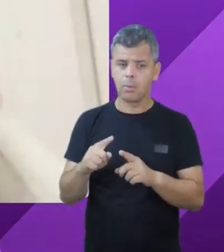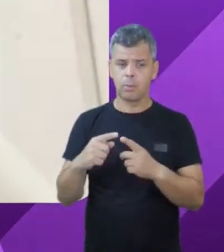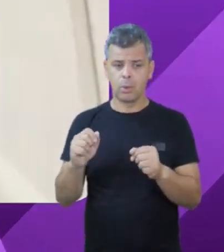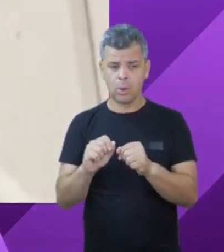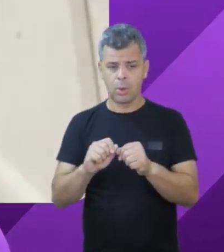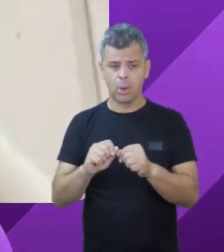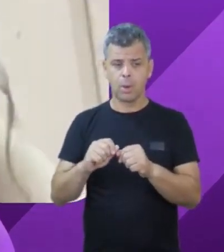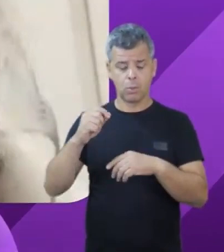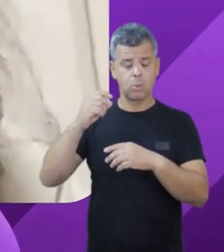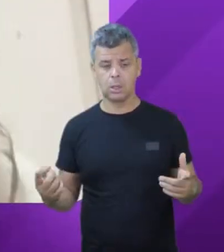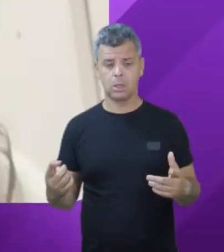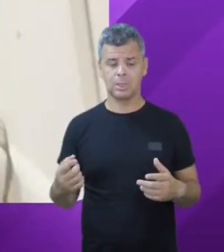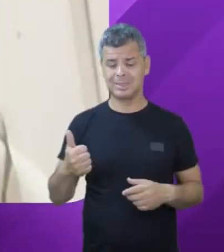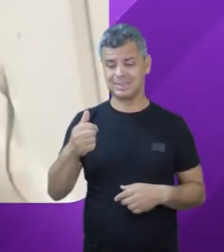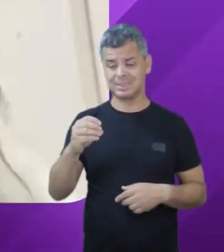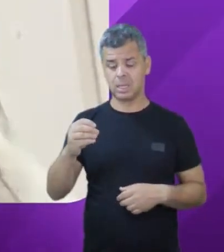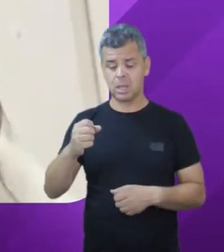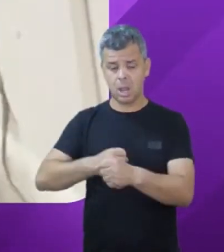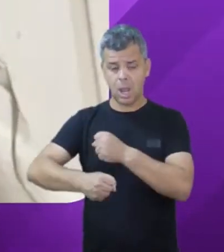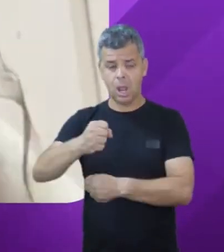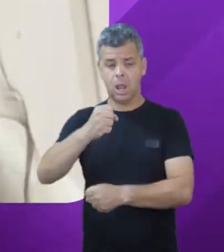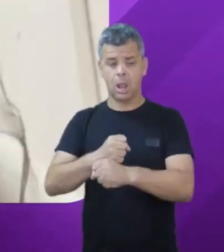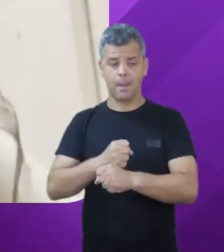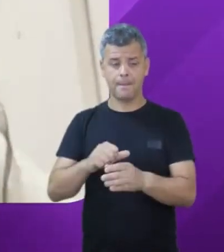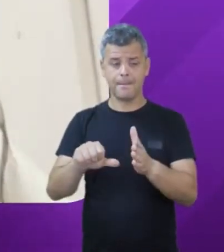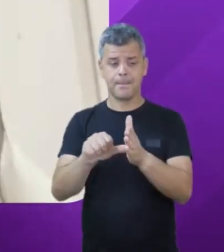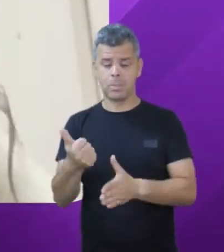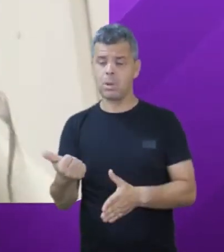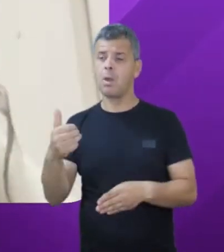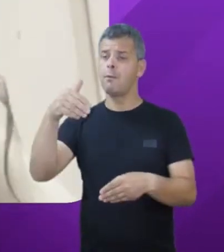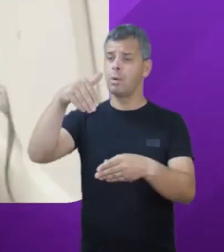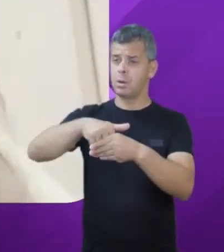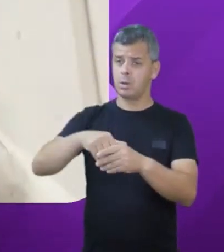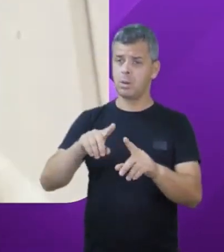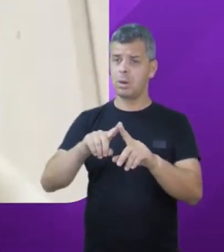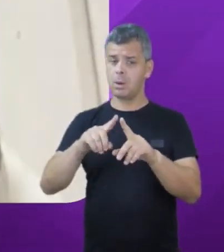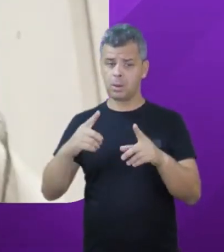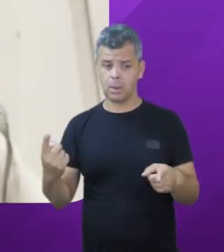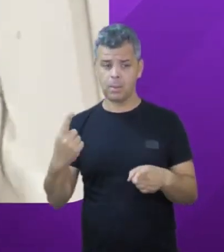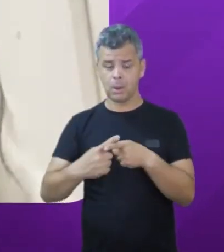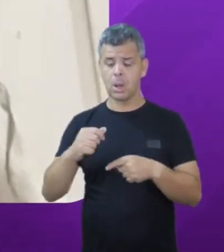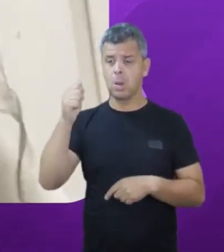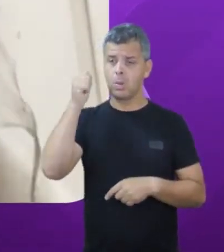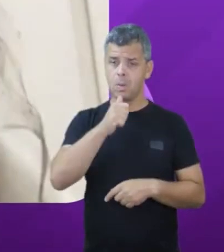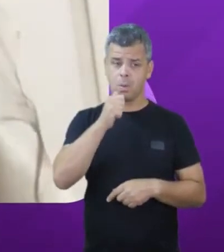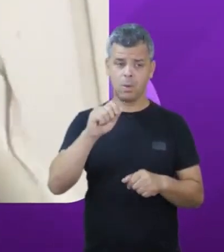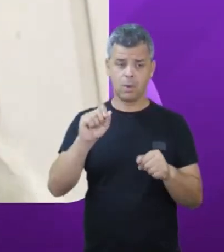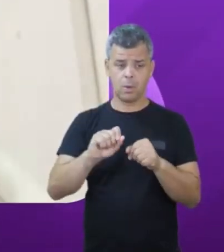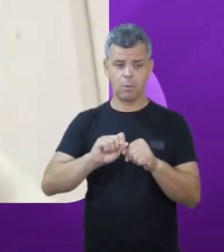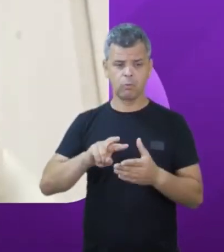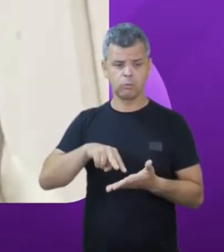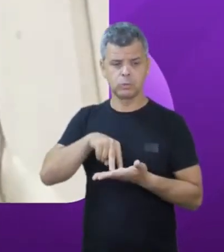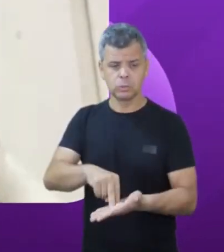usa o cabelo cacheado, o cabelo liso, faz aproximadamente que a primeira mulher pôde votar. E aí foi por causa das mulheres que fizeram essa